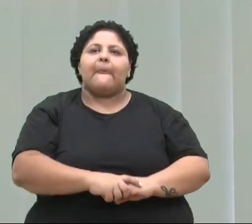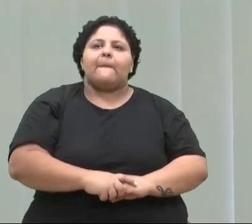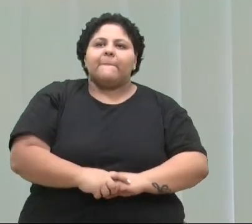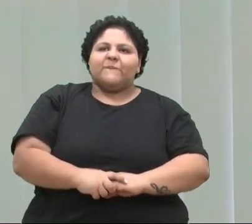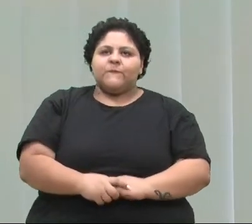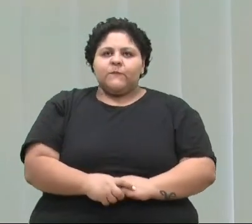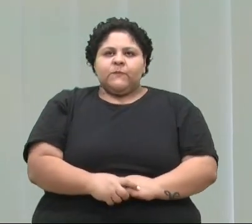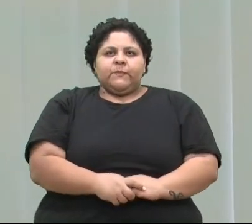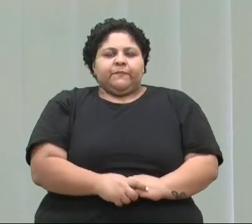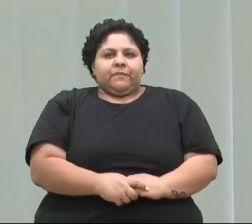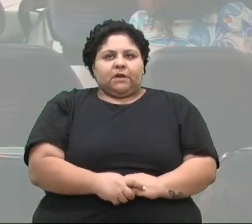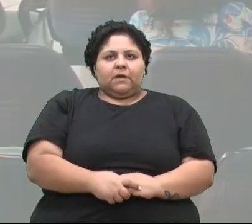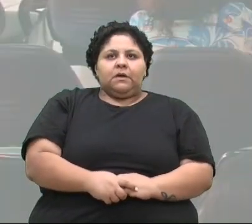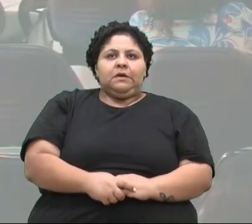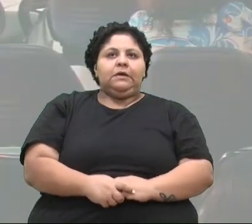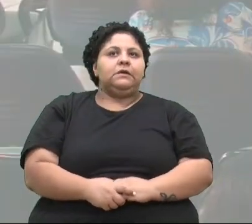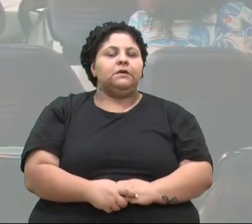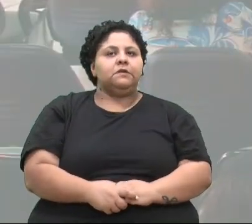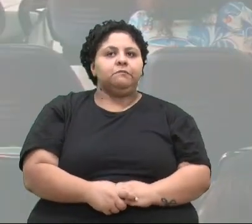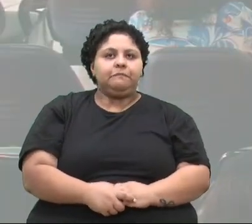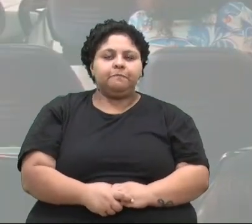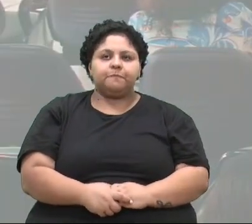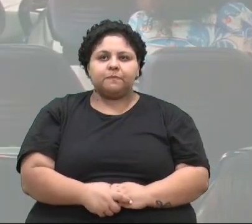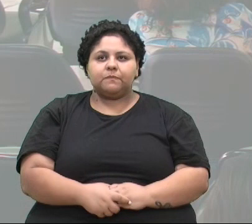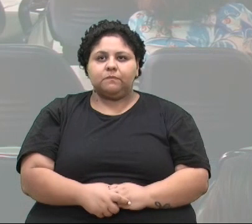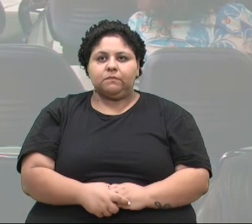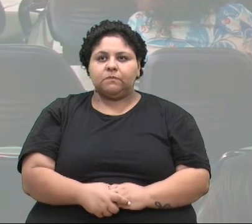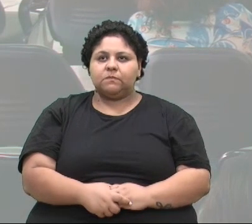tem que apontar para cá.